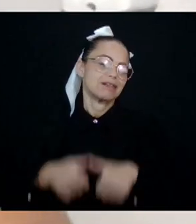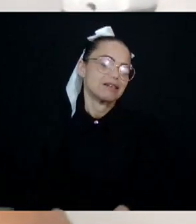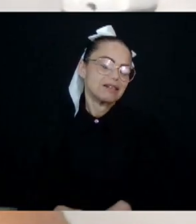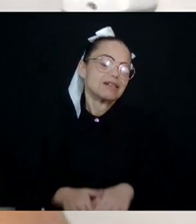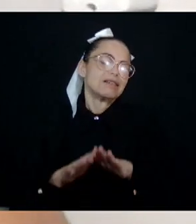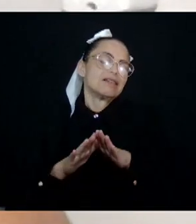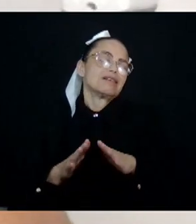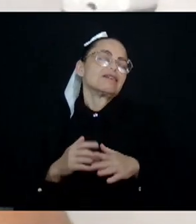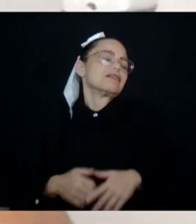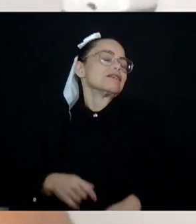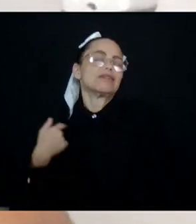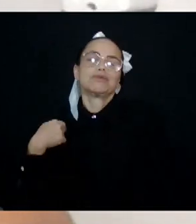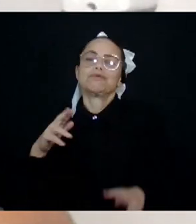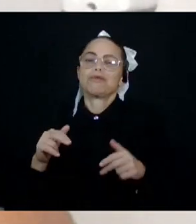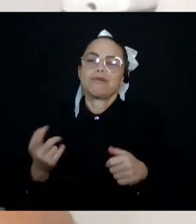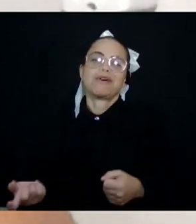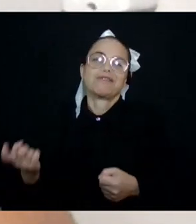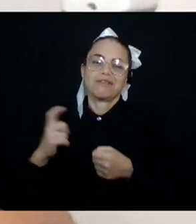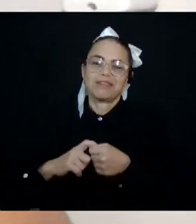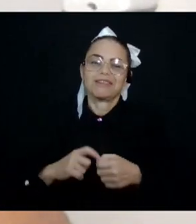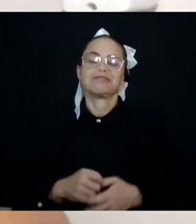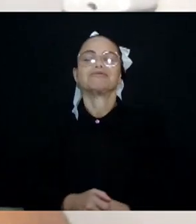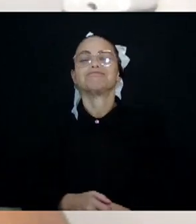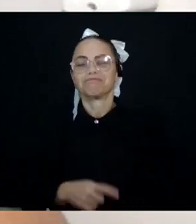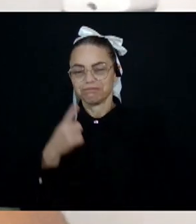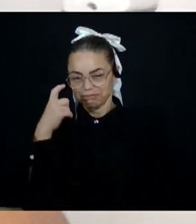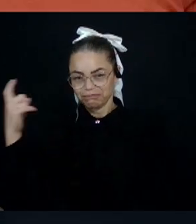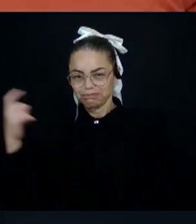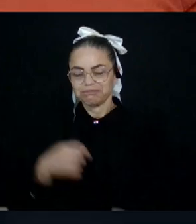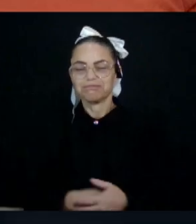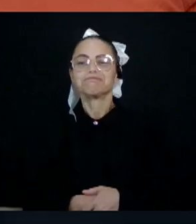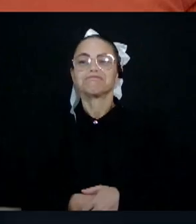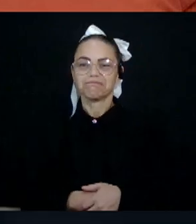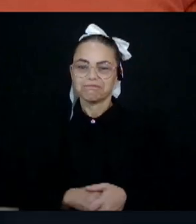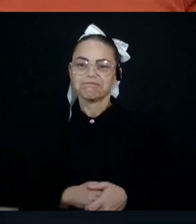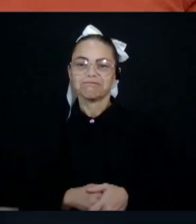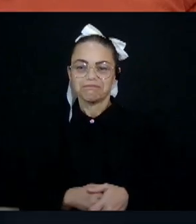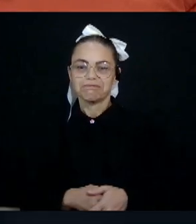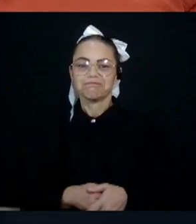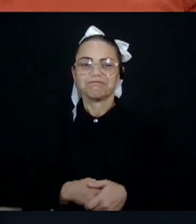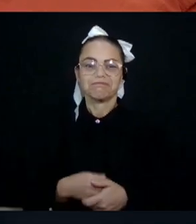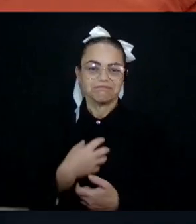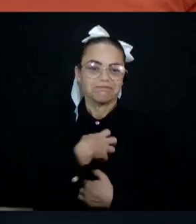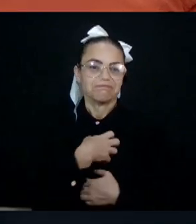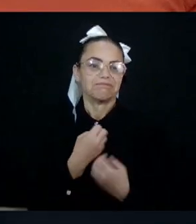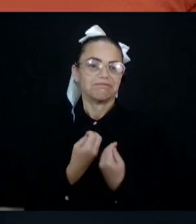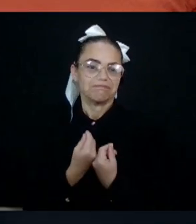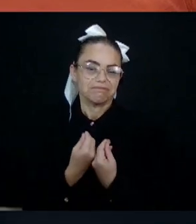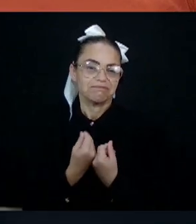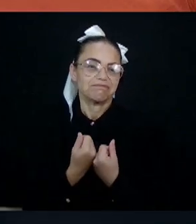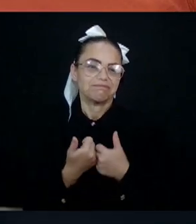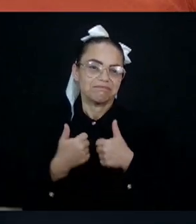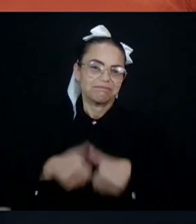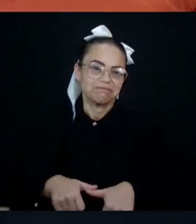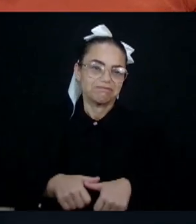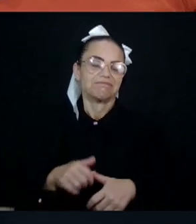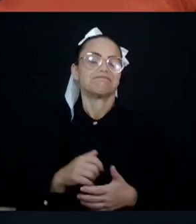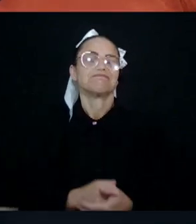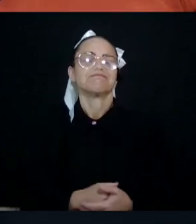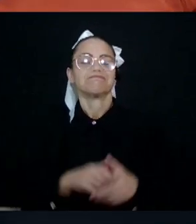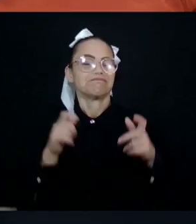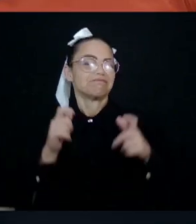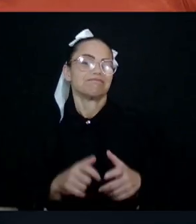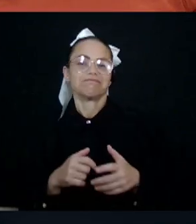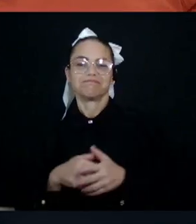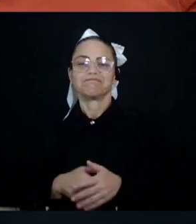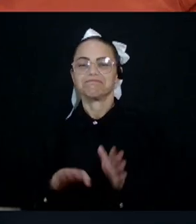voltar. Interessante, né, Fabiana, essa sensação de querer ficar no lugar que a gente chegou,